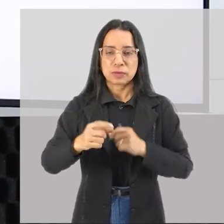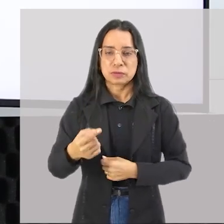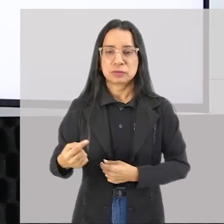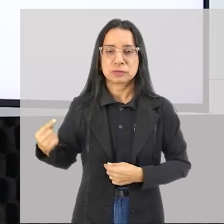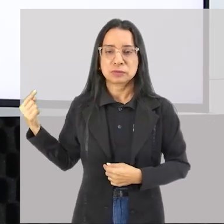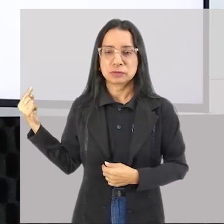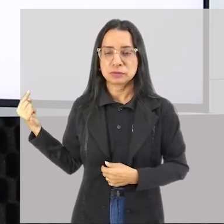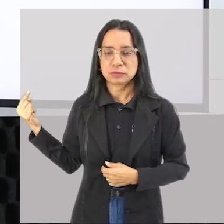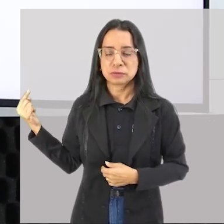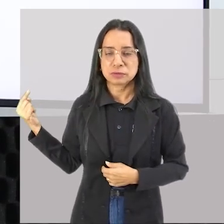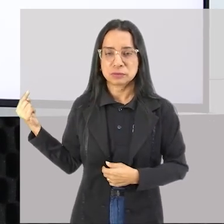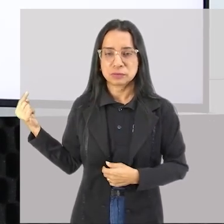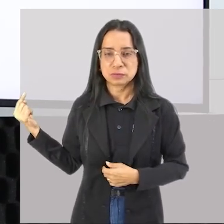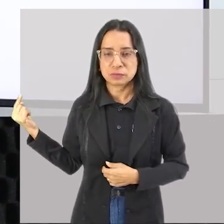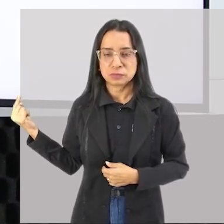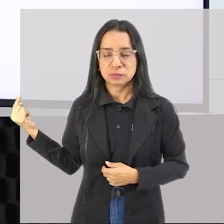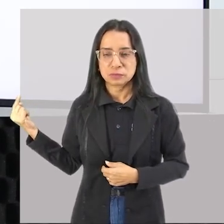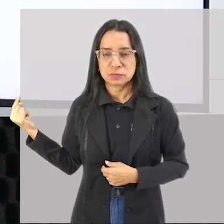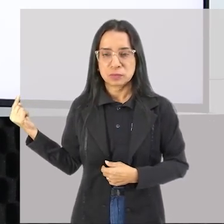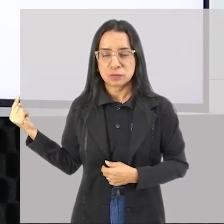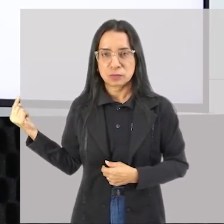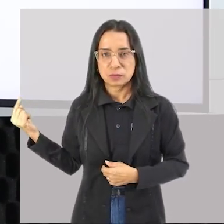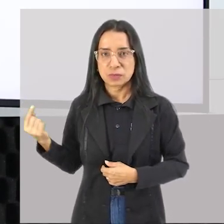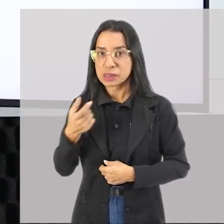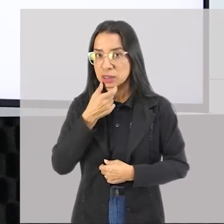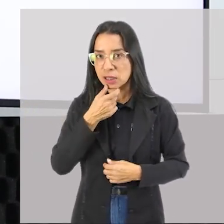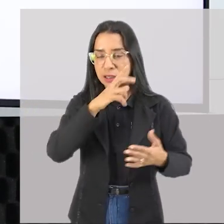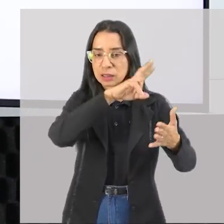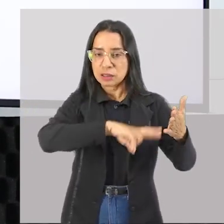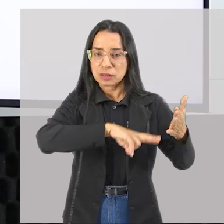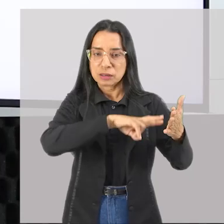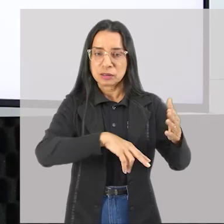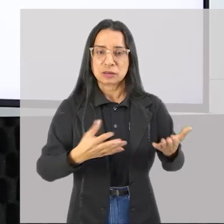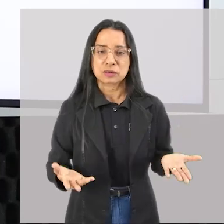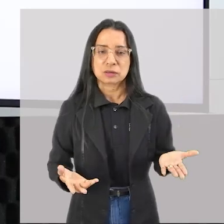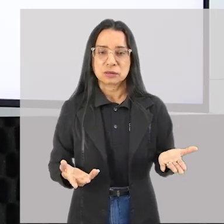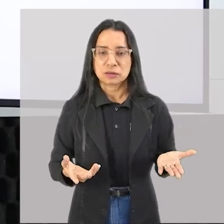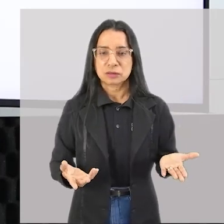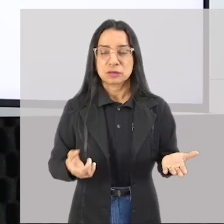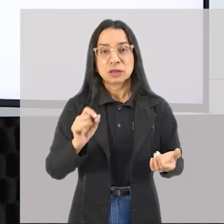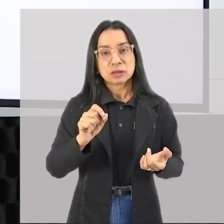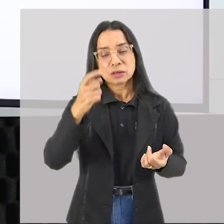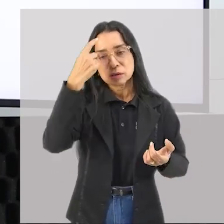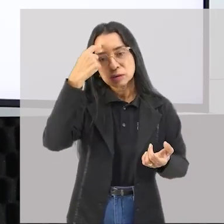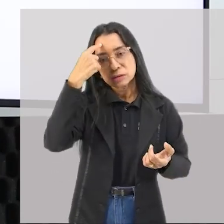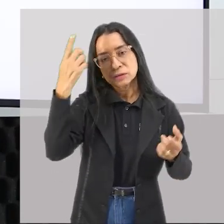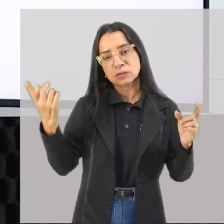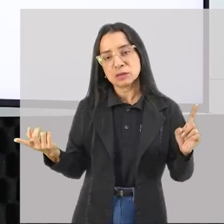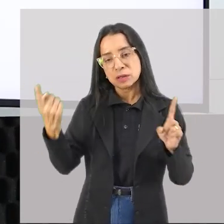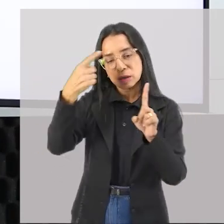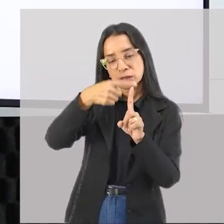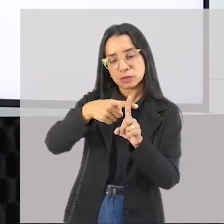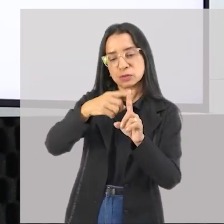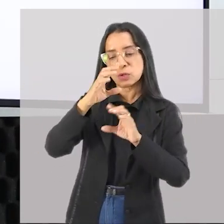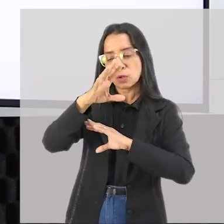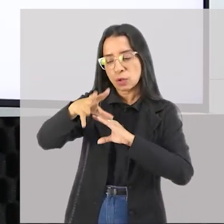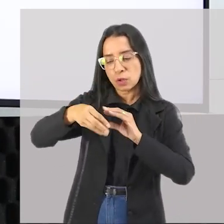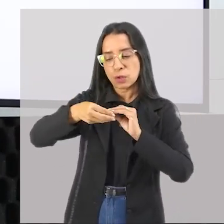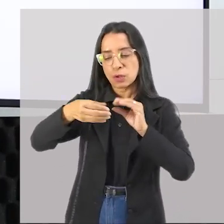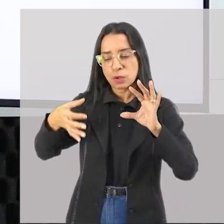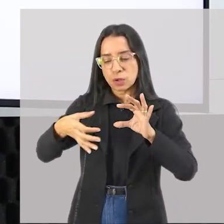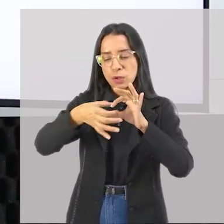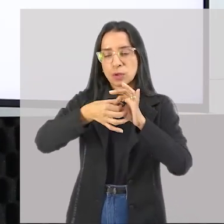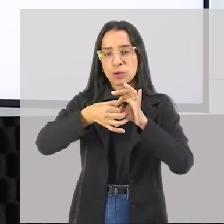speak Portuguese and I understand English, eu estou dando uma ideia de soma. Eu